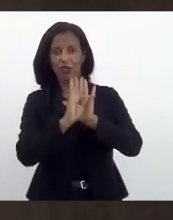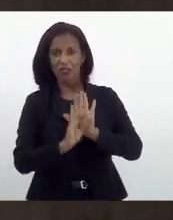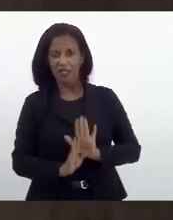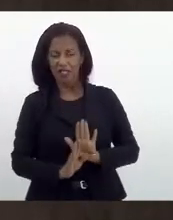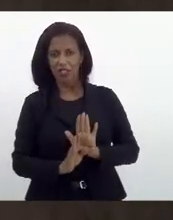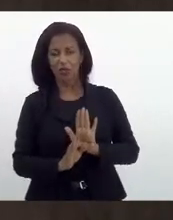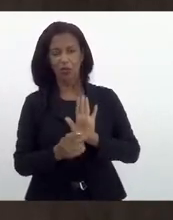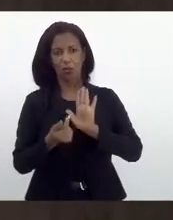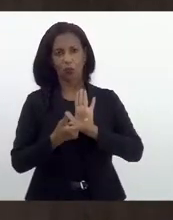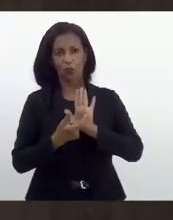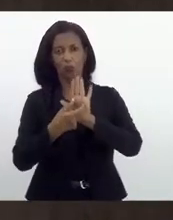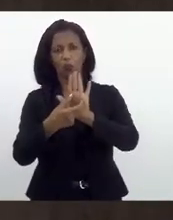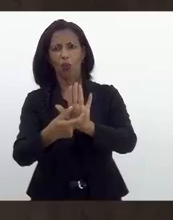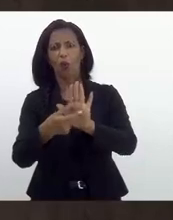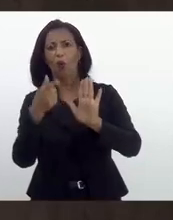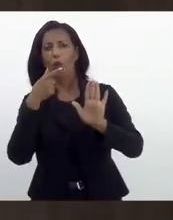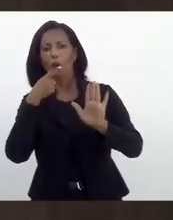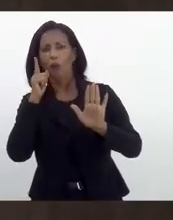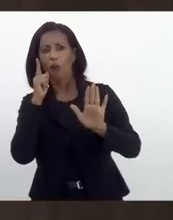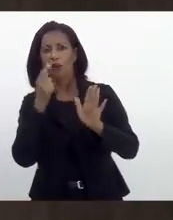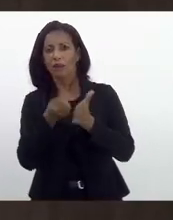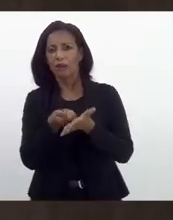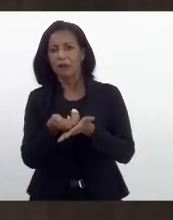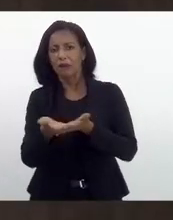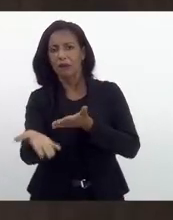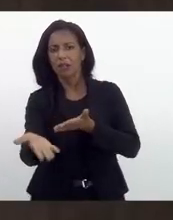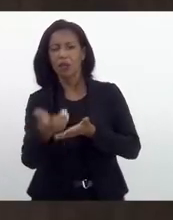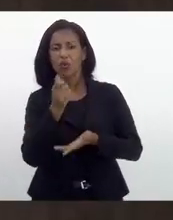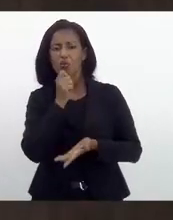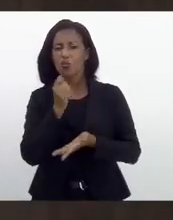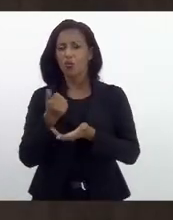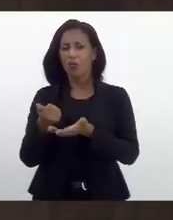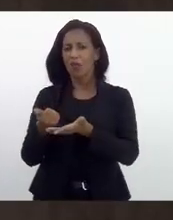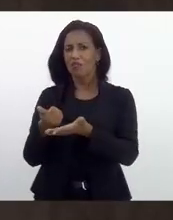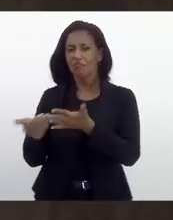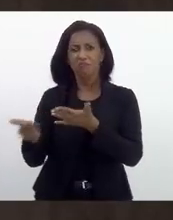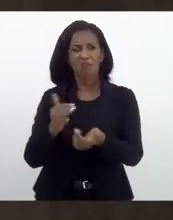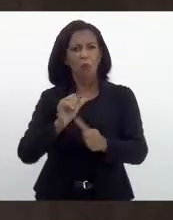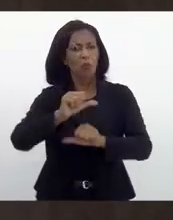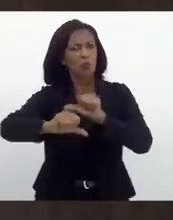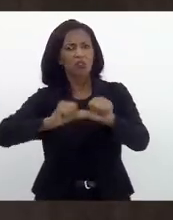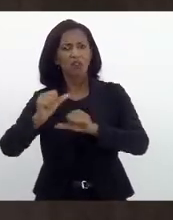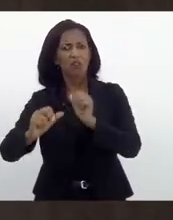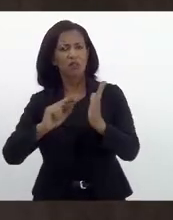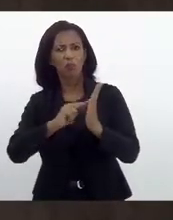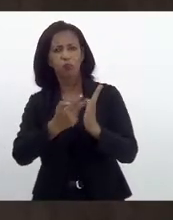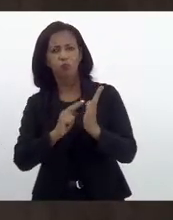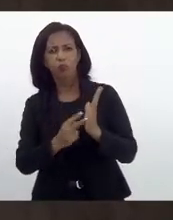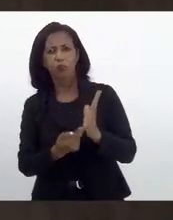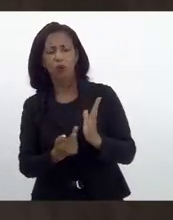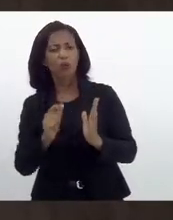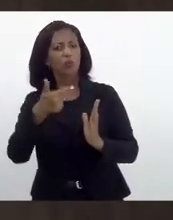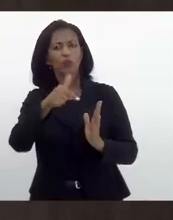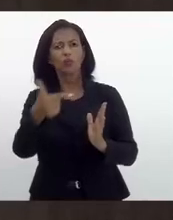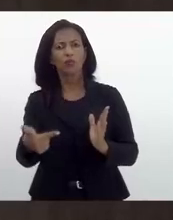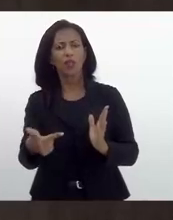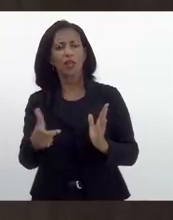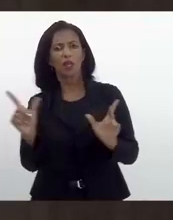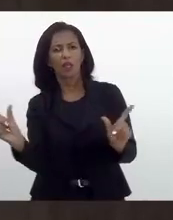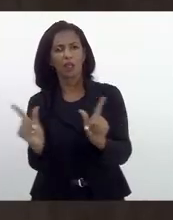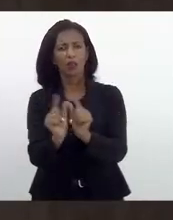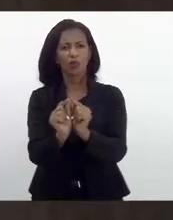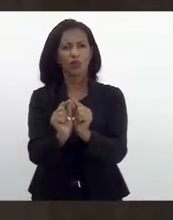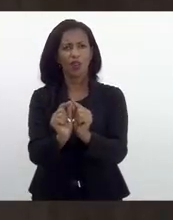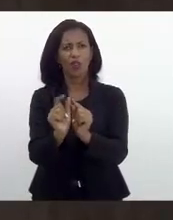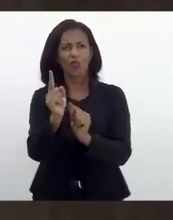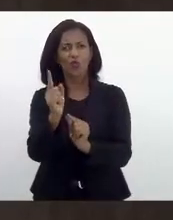disponibilizado ontem não tem qualquer alteração nesse sentido o que que diz isso é redução